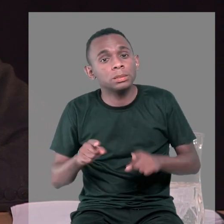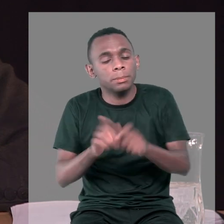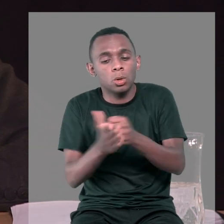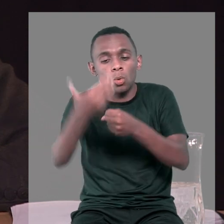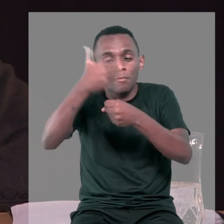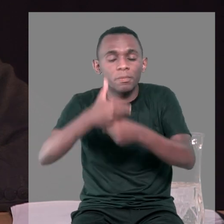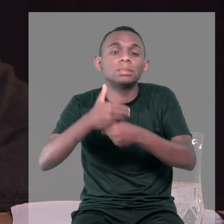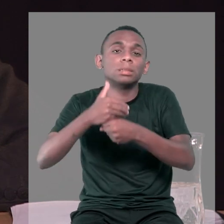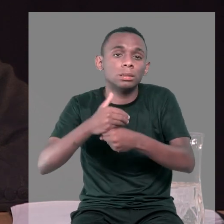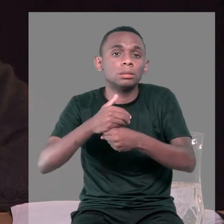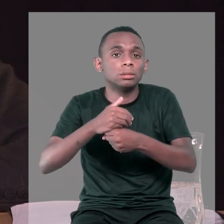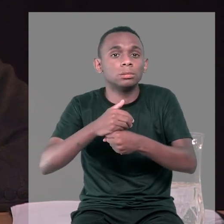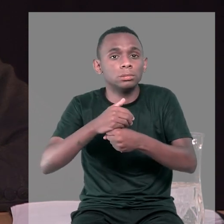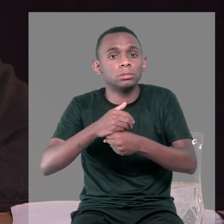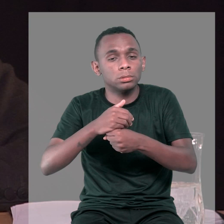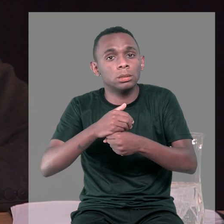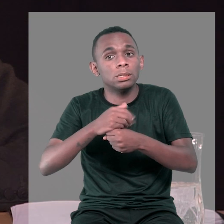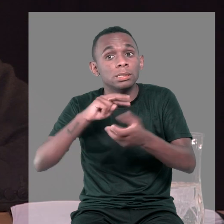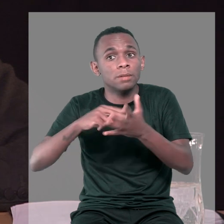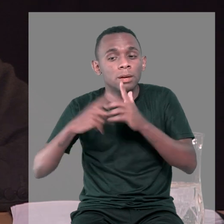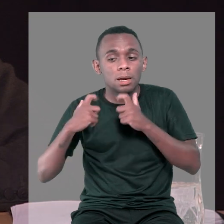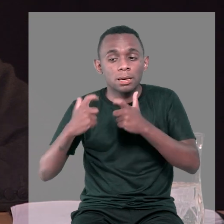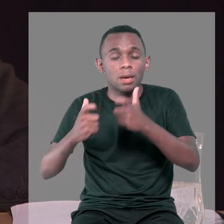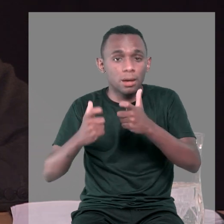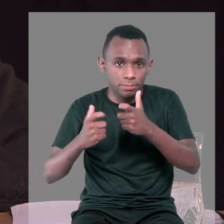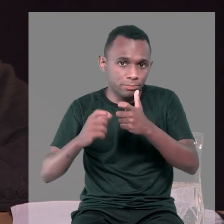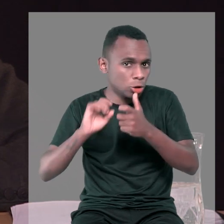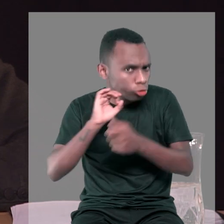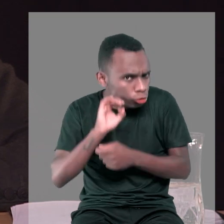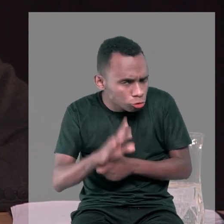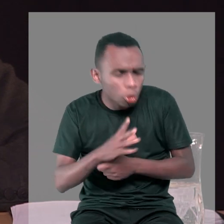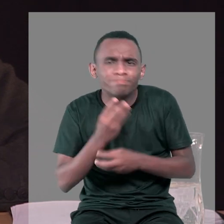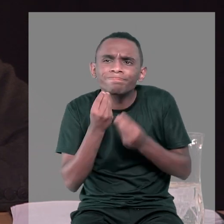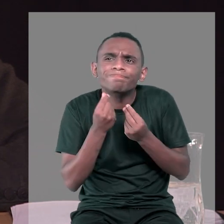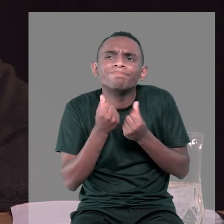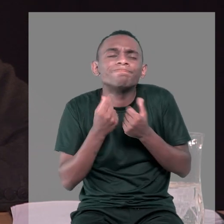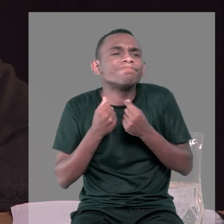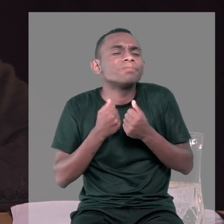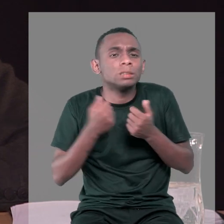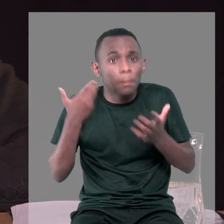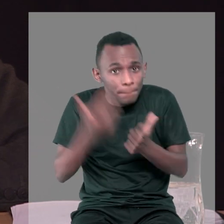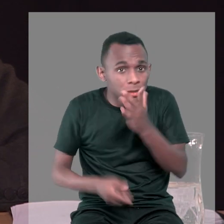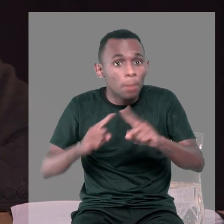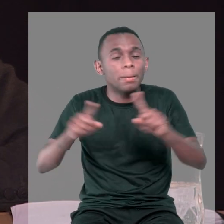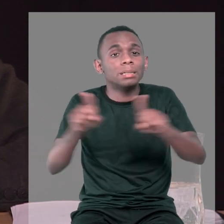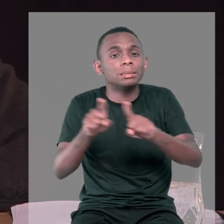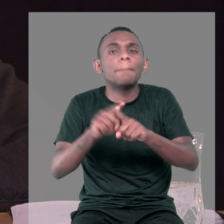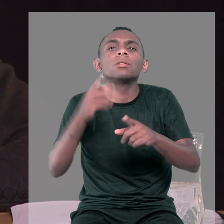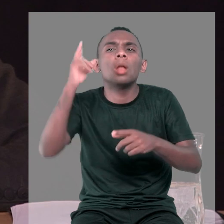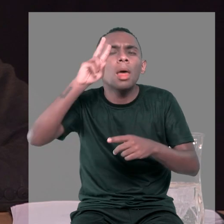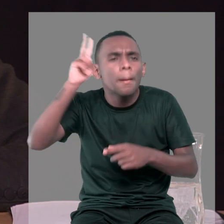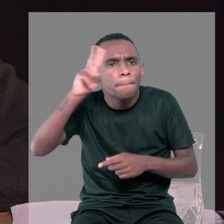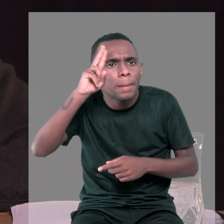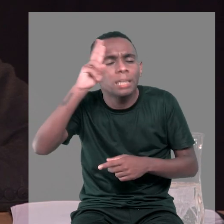assassinatos em massa. Matar nações inteiras revelou-se algo não realmente muito